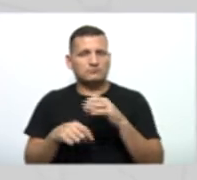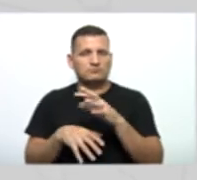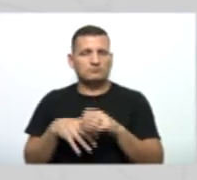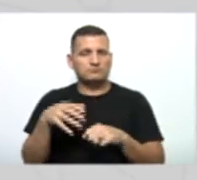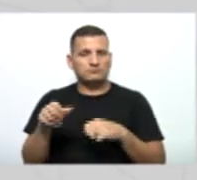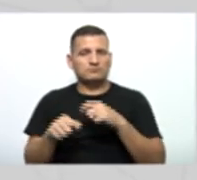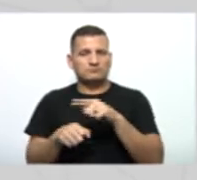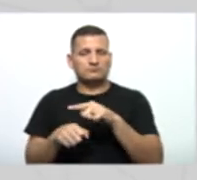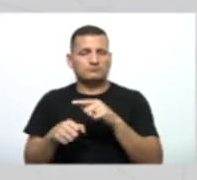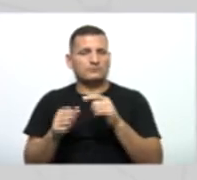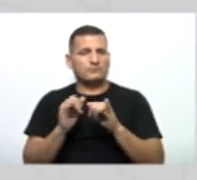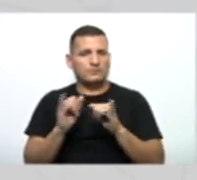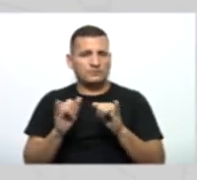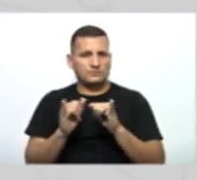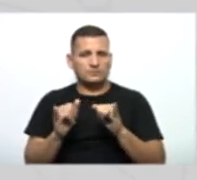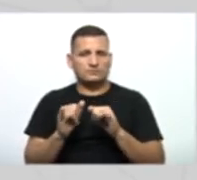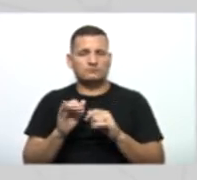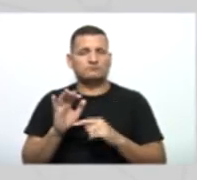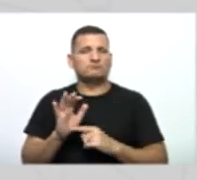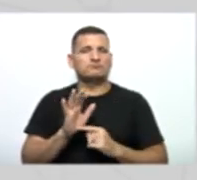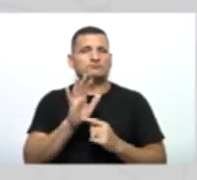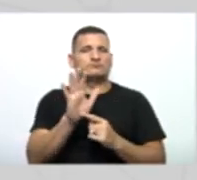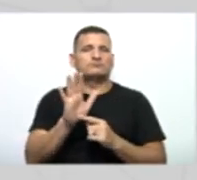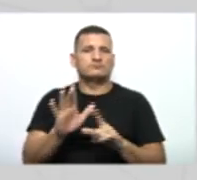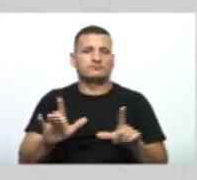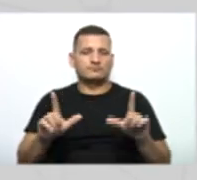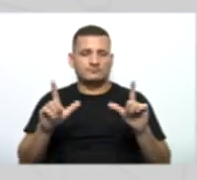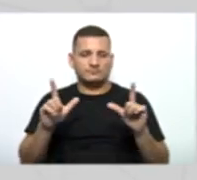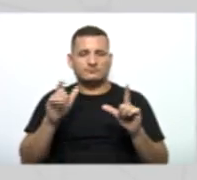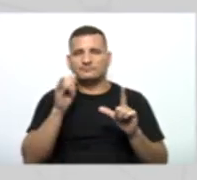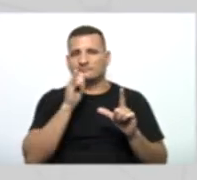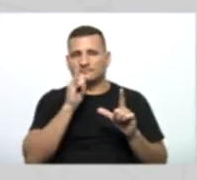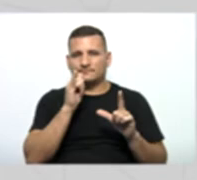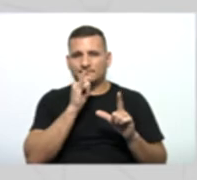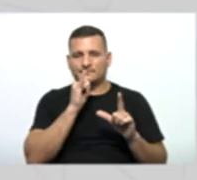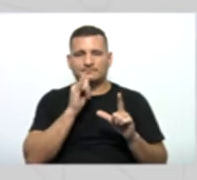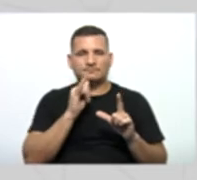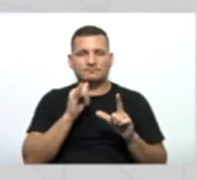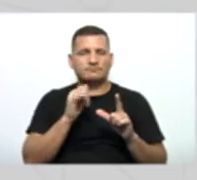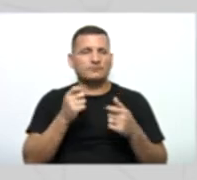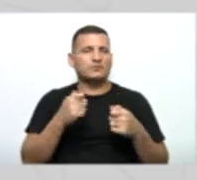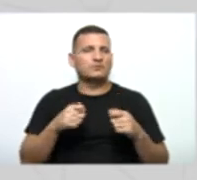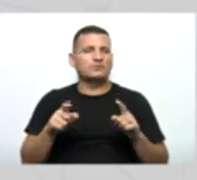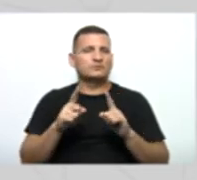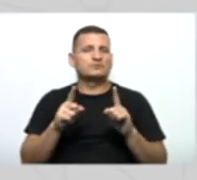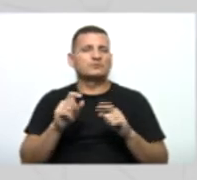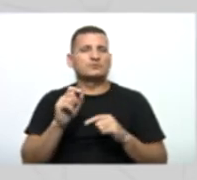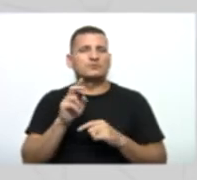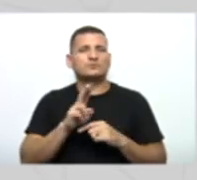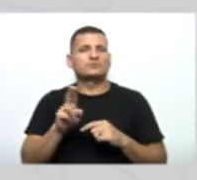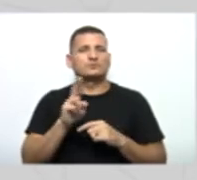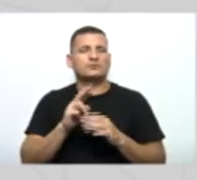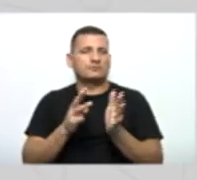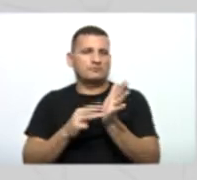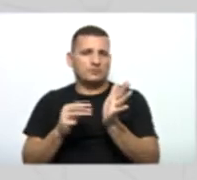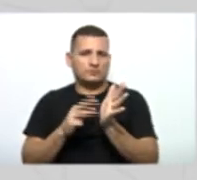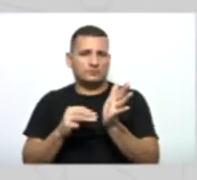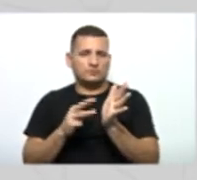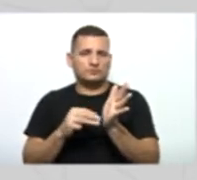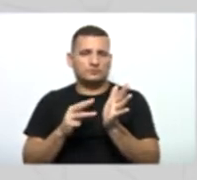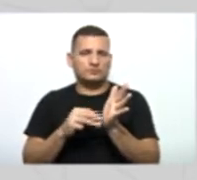desse atributo e exibir, por exemplo, na tela para o usuário, sem a necessidade da utilização do método de